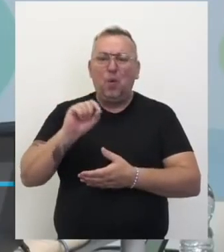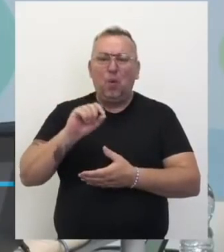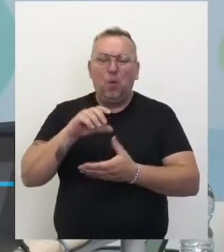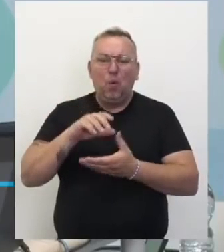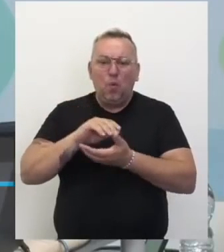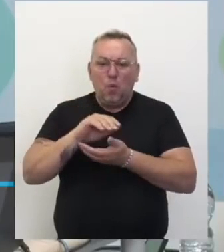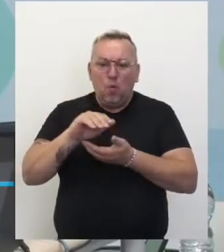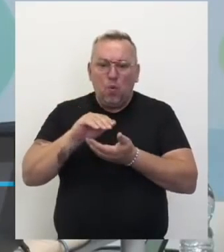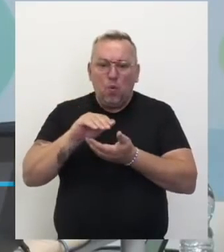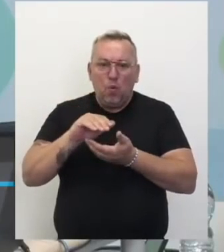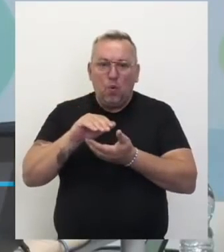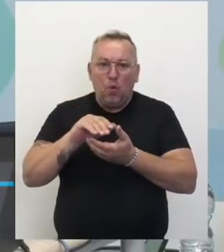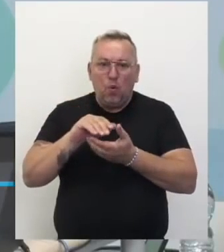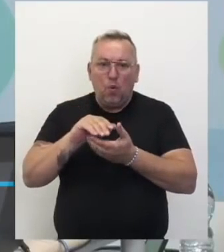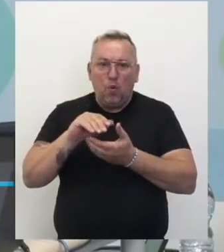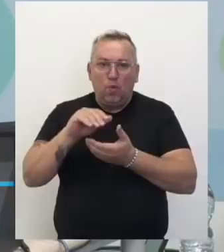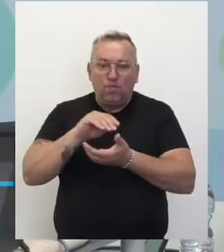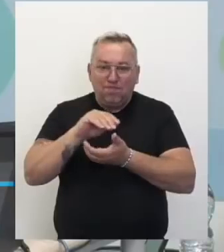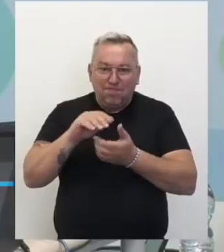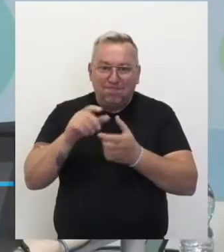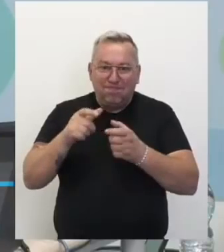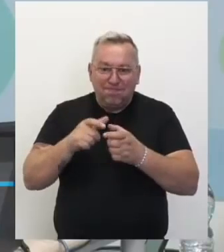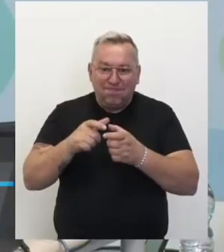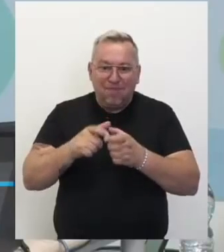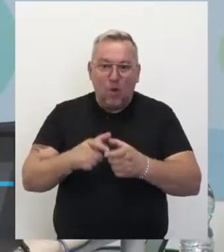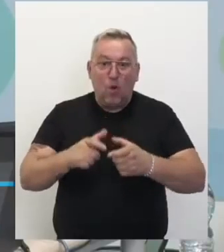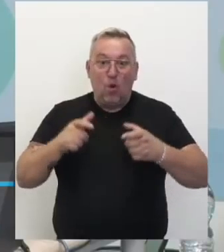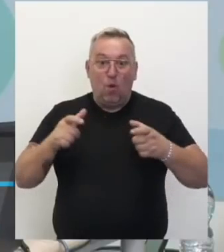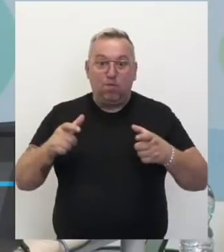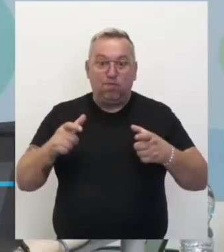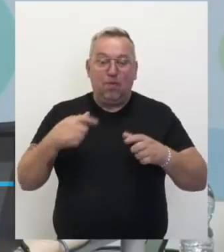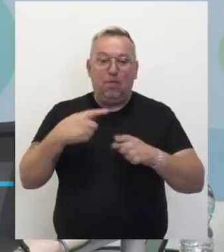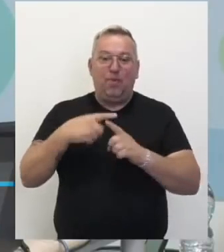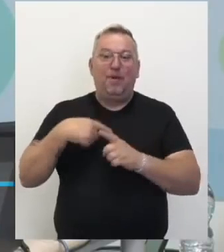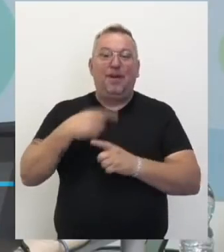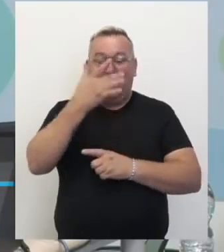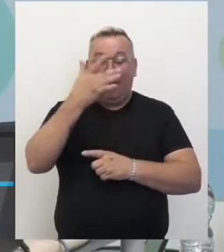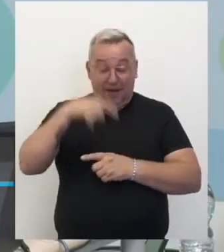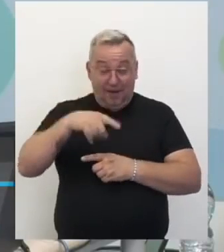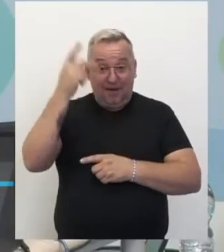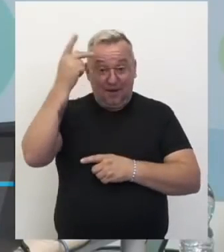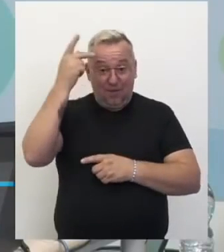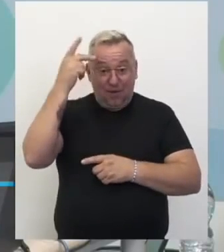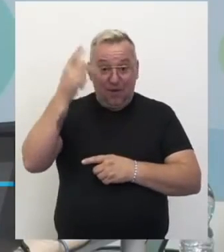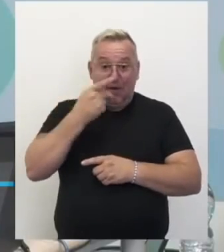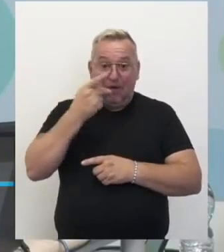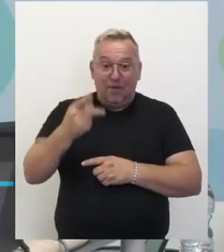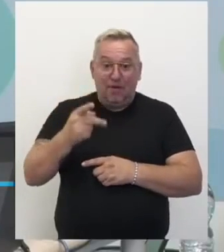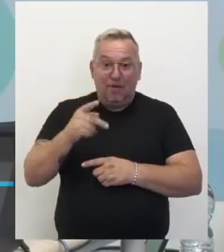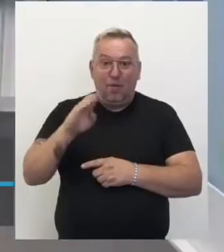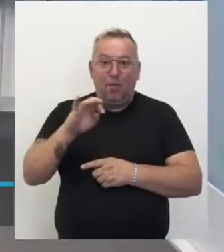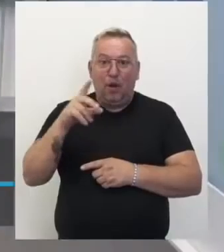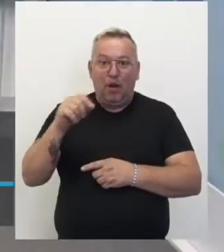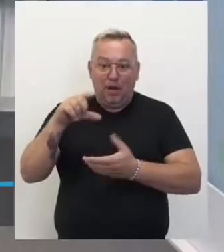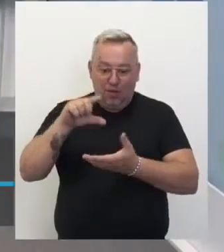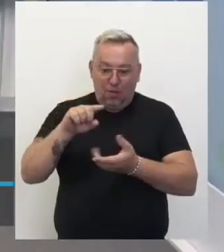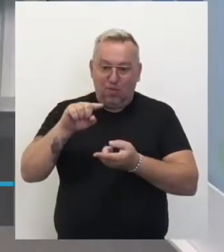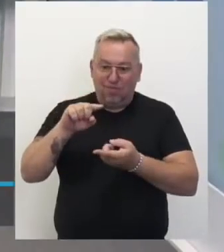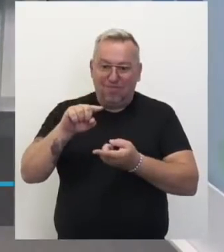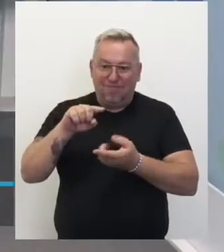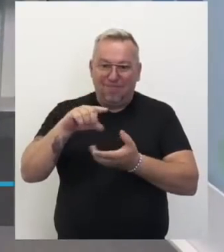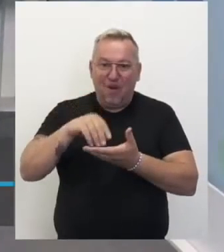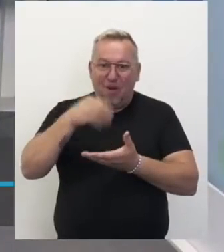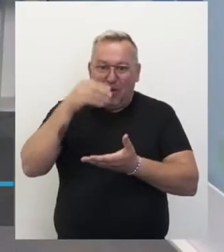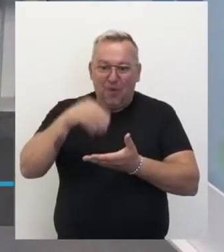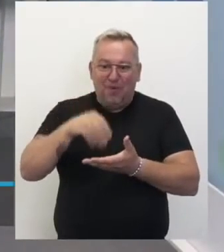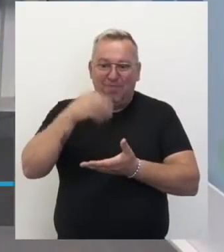bolinho pequeno, um bolinho caipira pequeno, ou um bolinho, porque aqui em São Paulo, na capital aqui, a gente fala que bolinho é um salgadinho, né? Sim, Tem bolinho exatamente. de carne, bolinho de